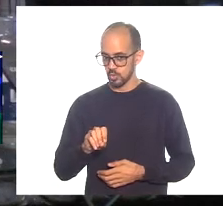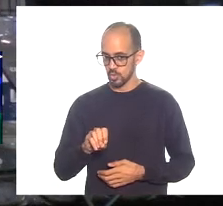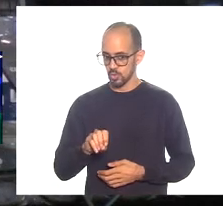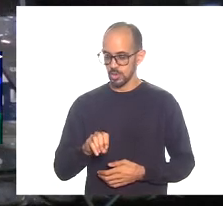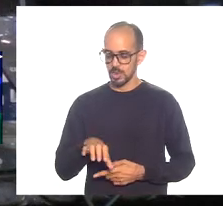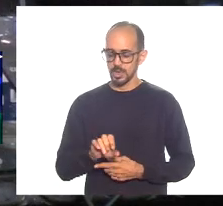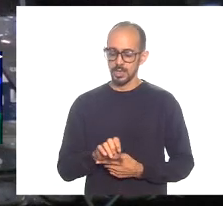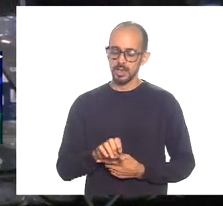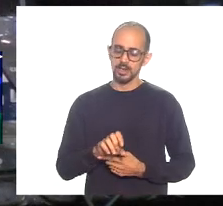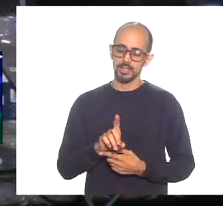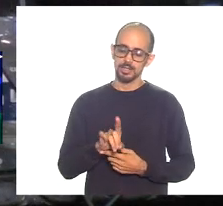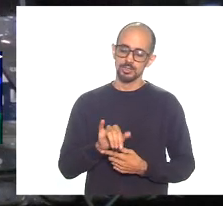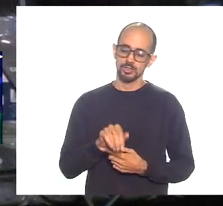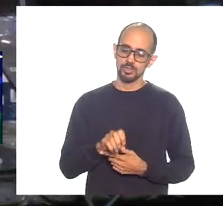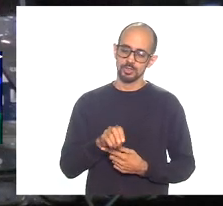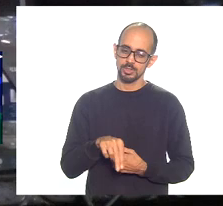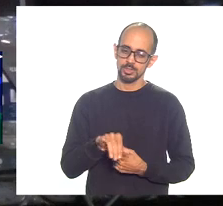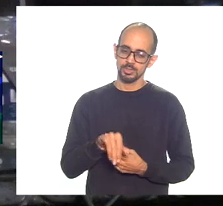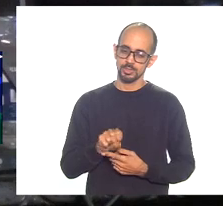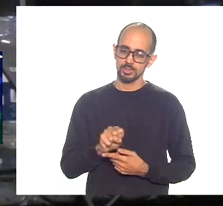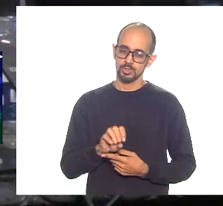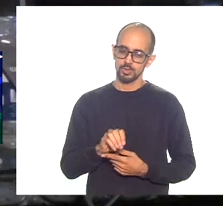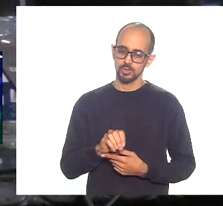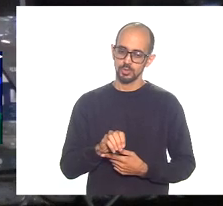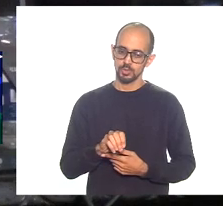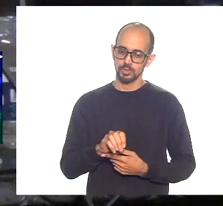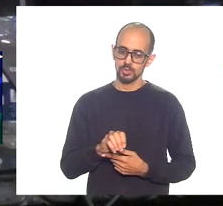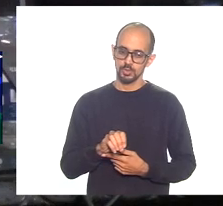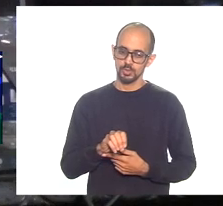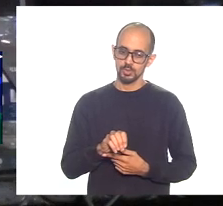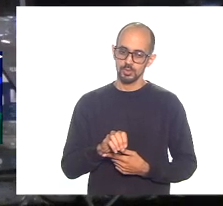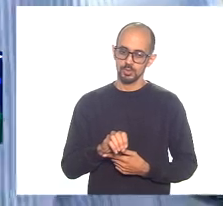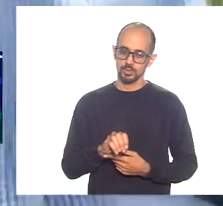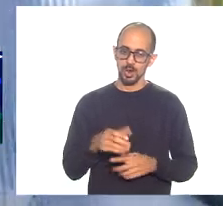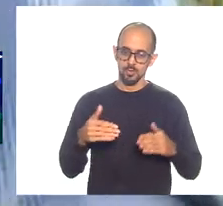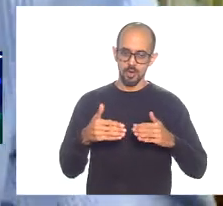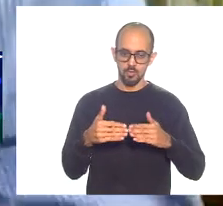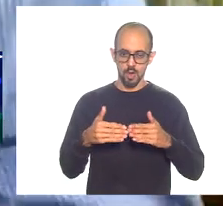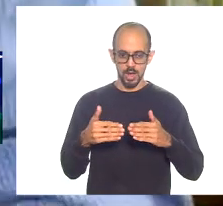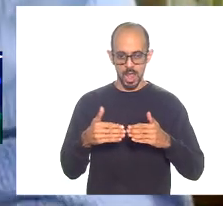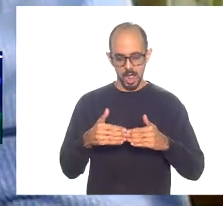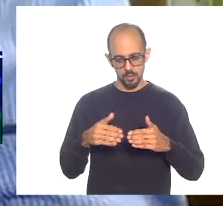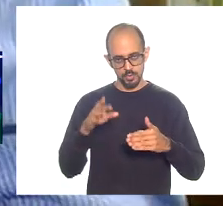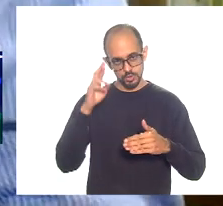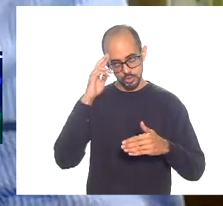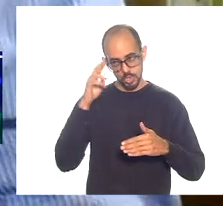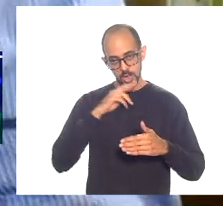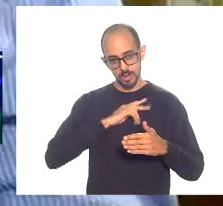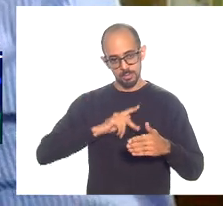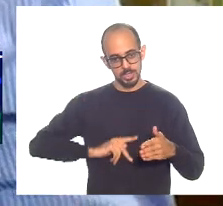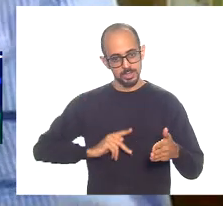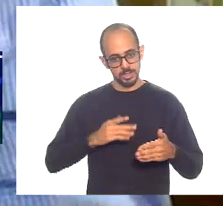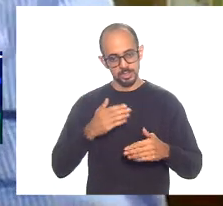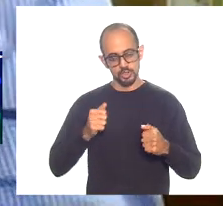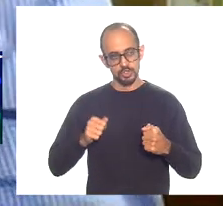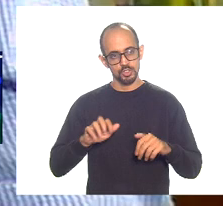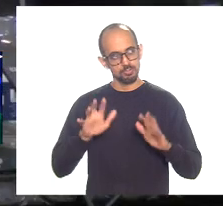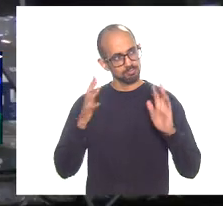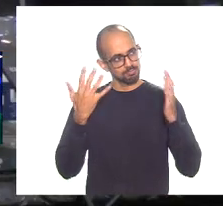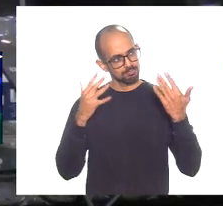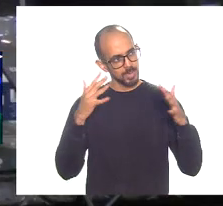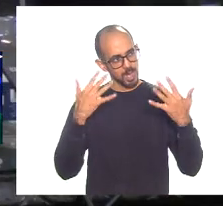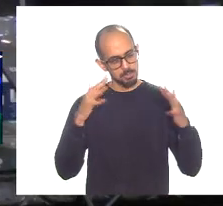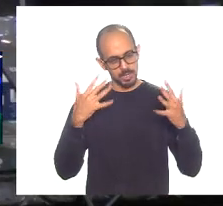o deputado Dionísio Lins o beco favorável senhora Presidente com louvor